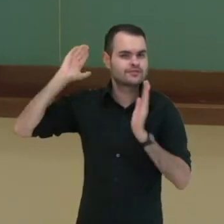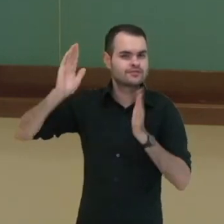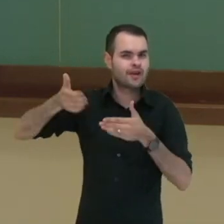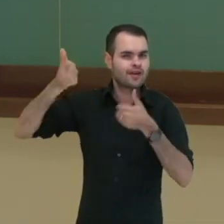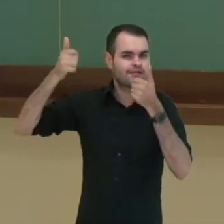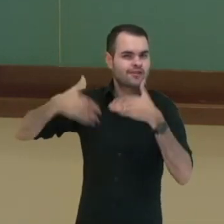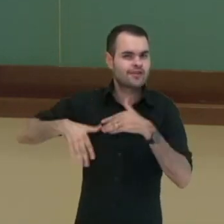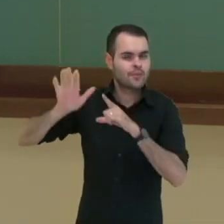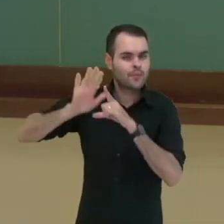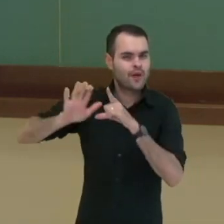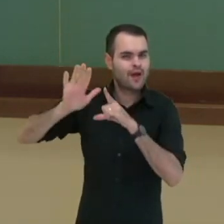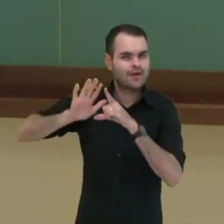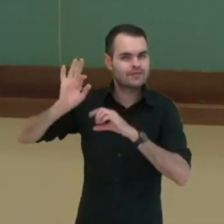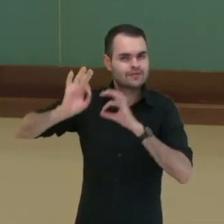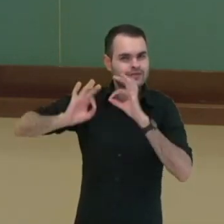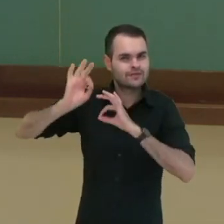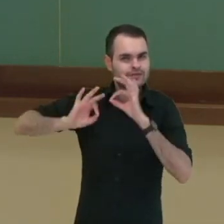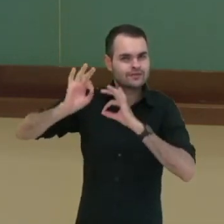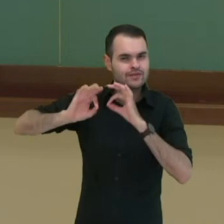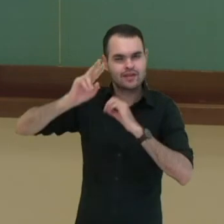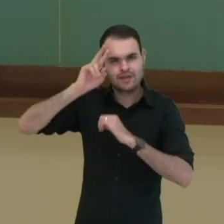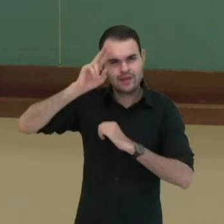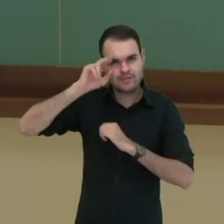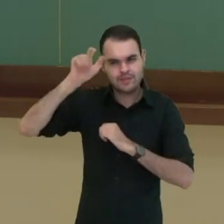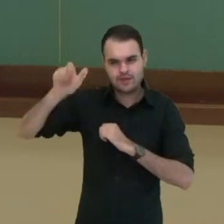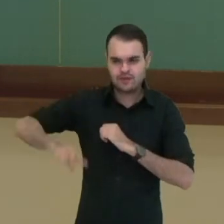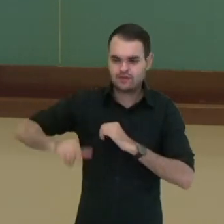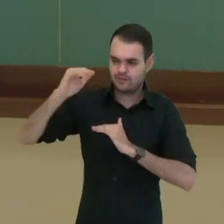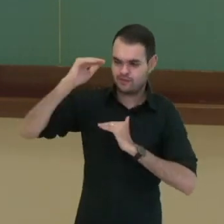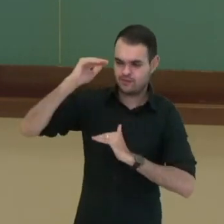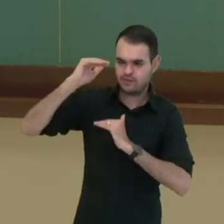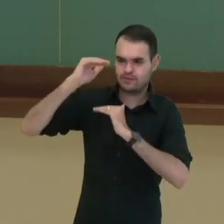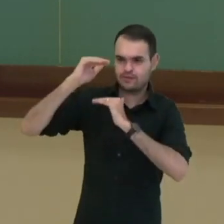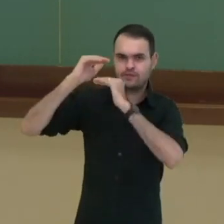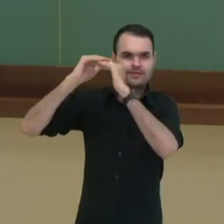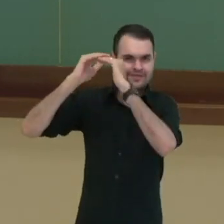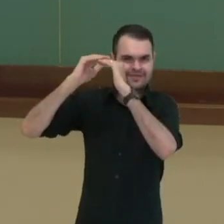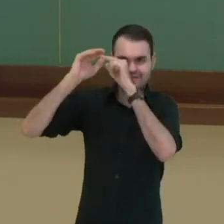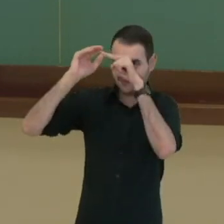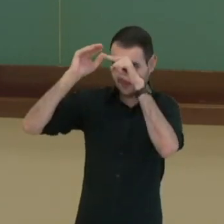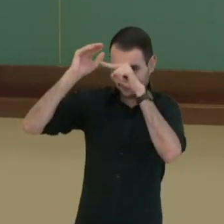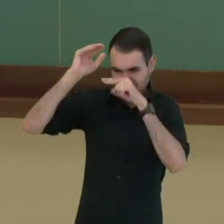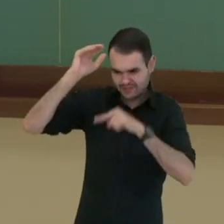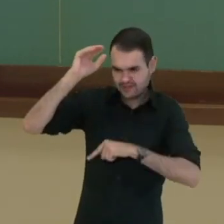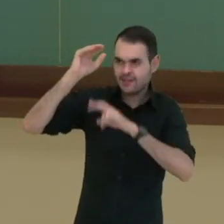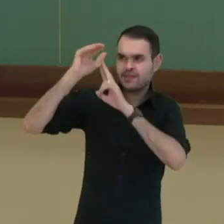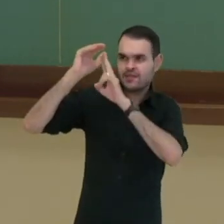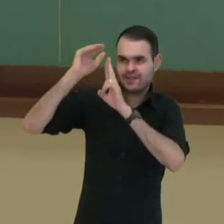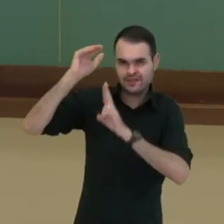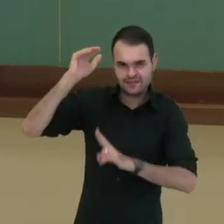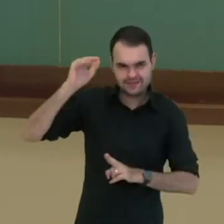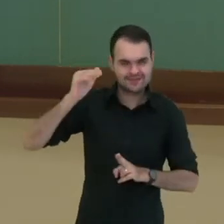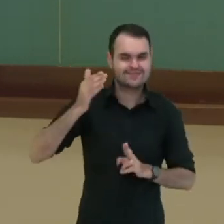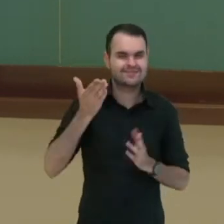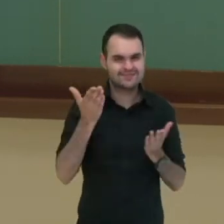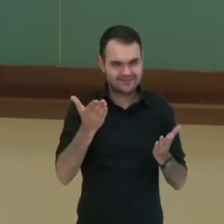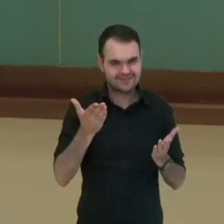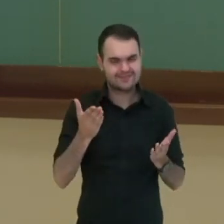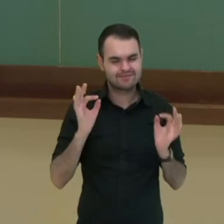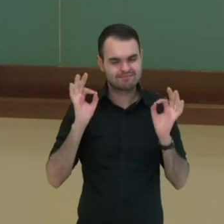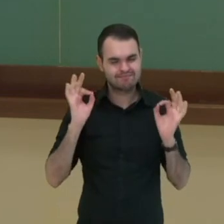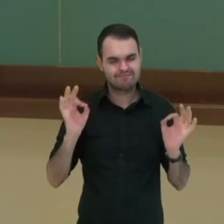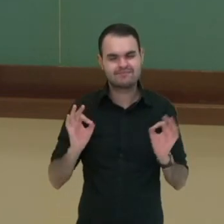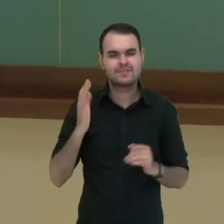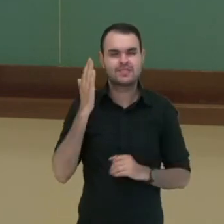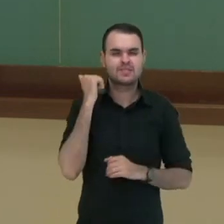primeira imagem que nós vimos lá, né, do Carlos Linneu e a organização ali, né, que ele fez ali dos seres vivos. Muito bem. Eu sei que você